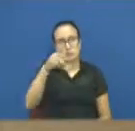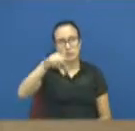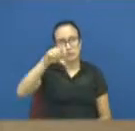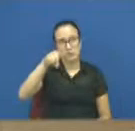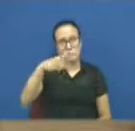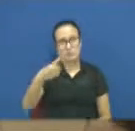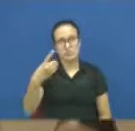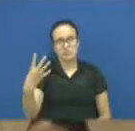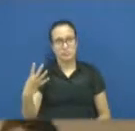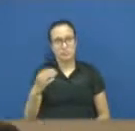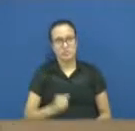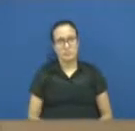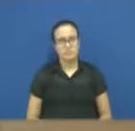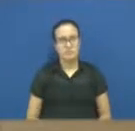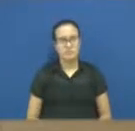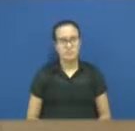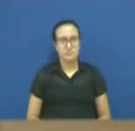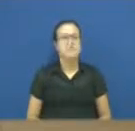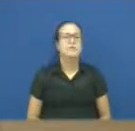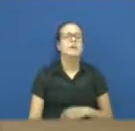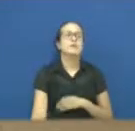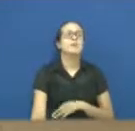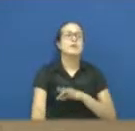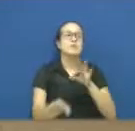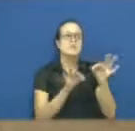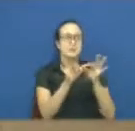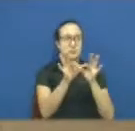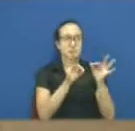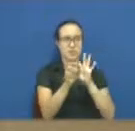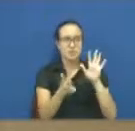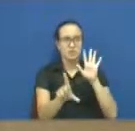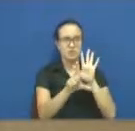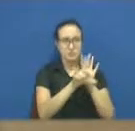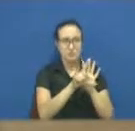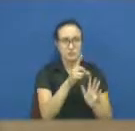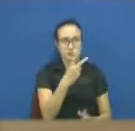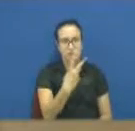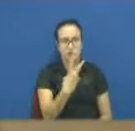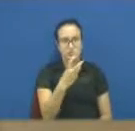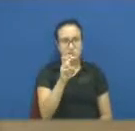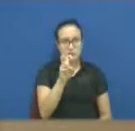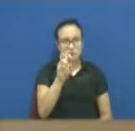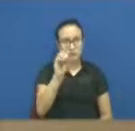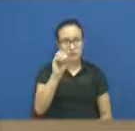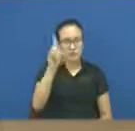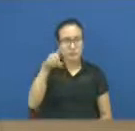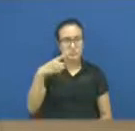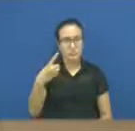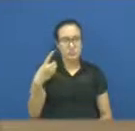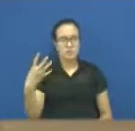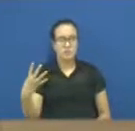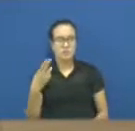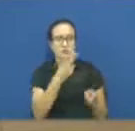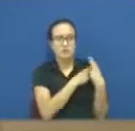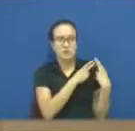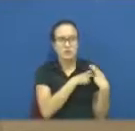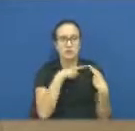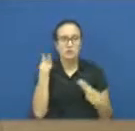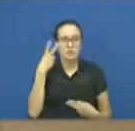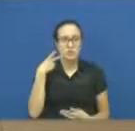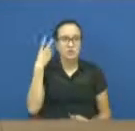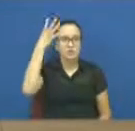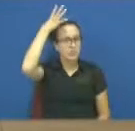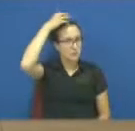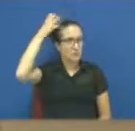de 2014. Item 11º da pauta, projeto de lei 250 de 2014, de autoria da nobre